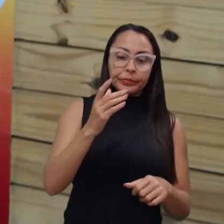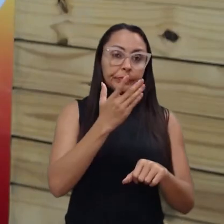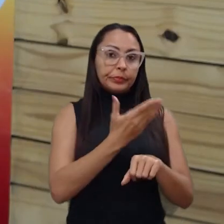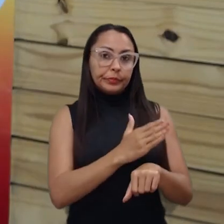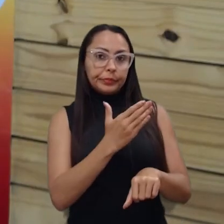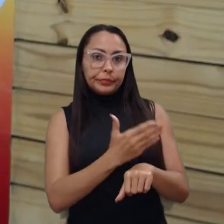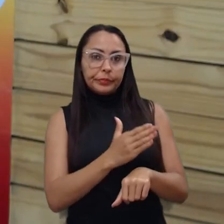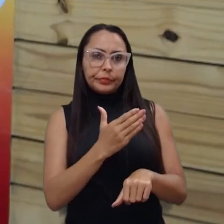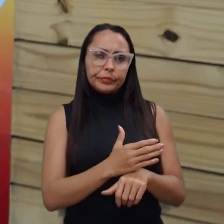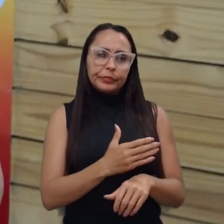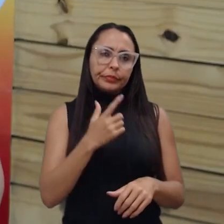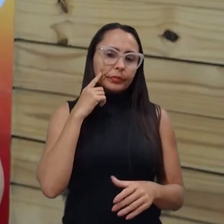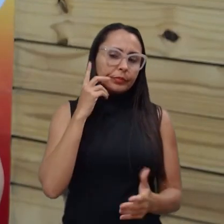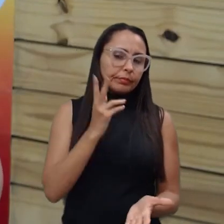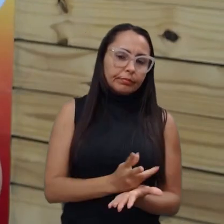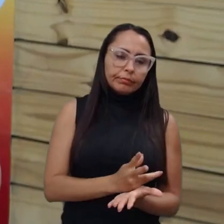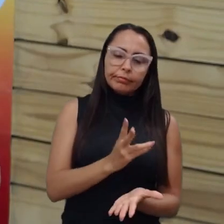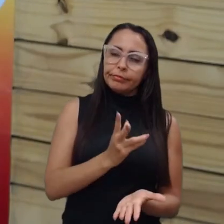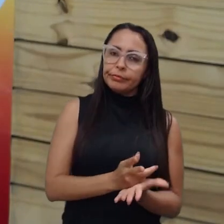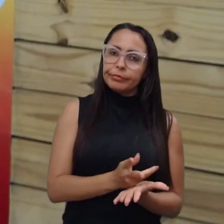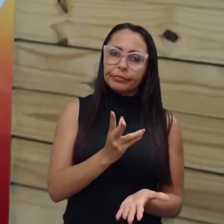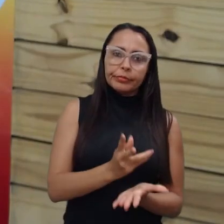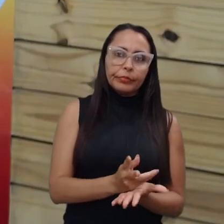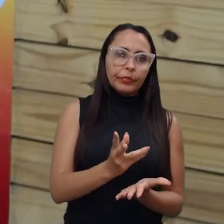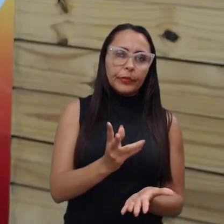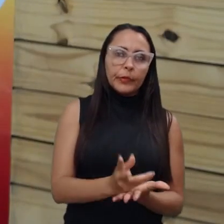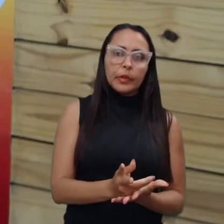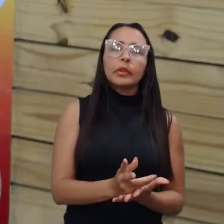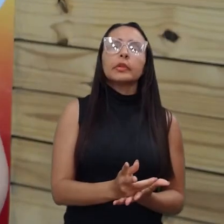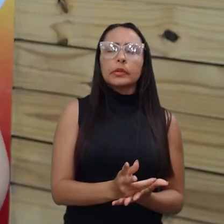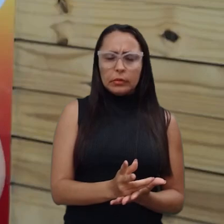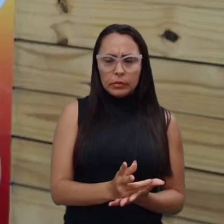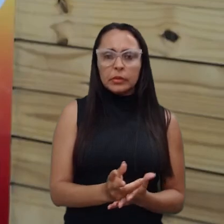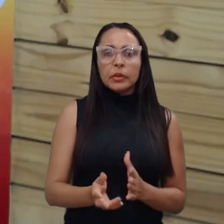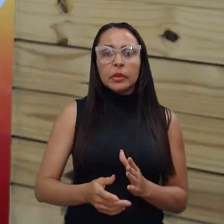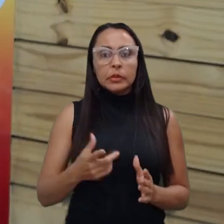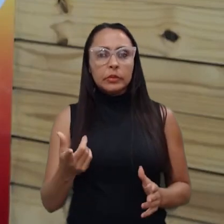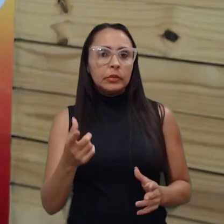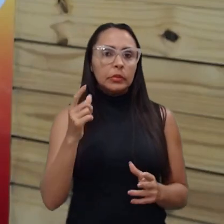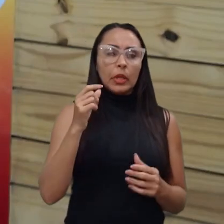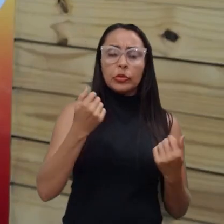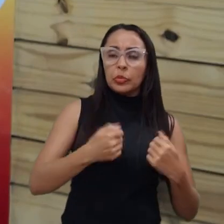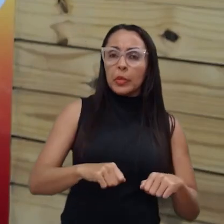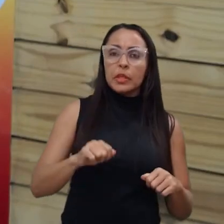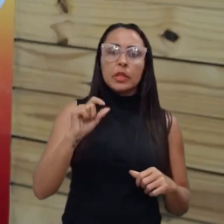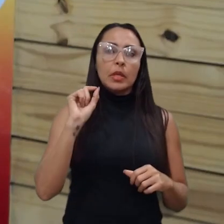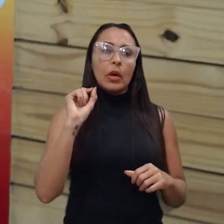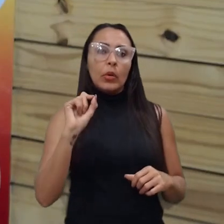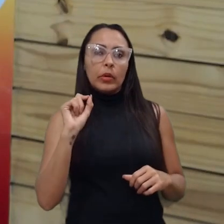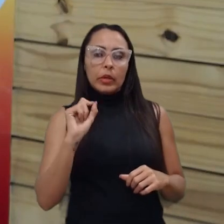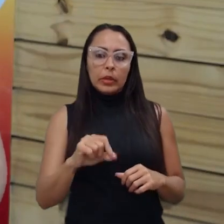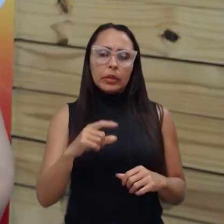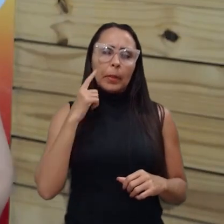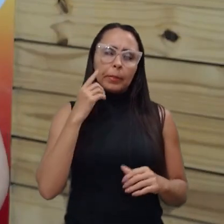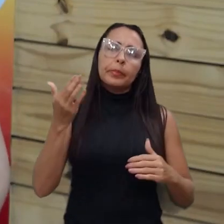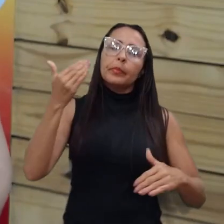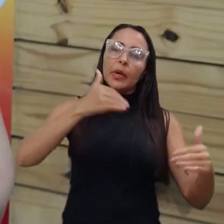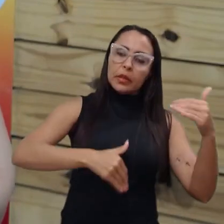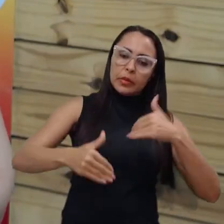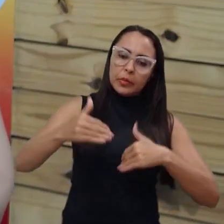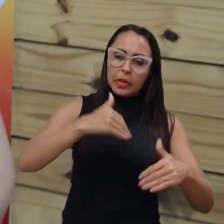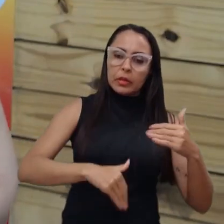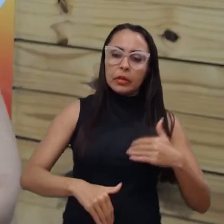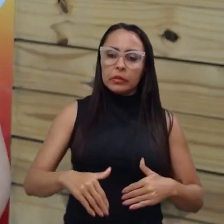são constantes, elas se retroalimentam. O que a gente precisa? Da participação